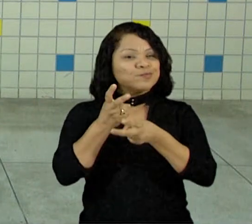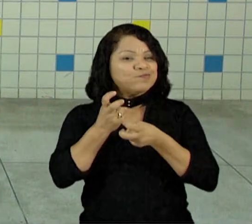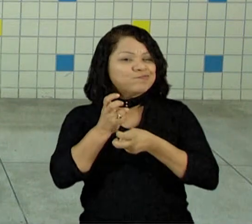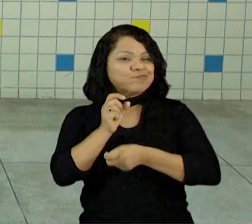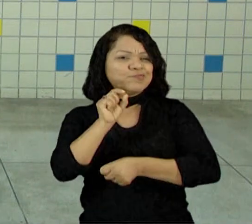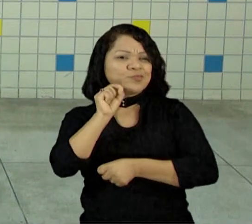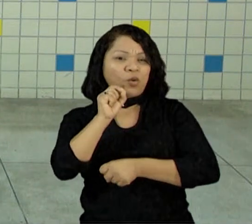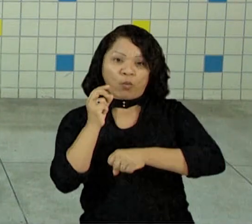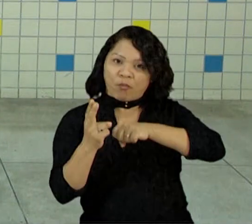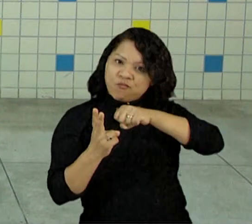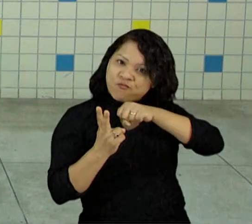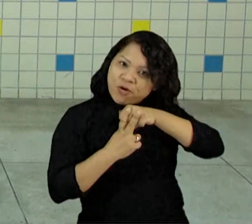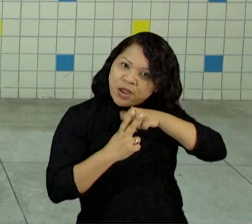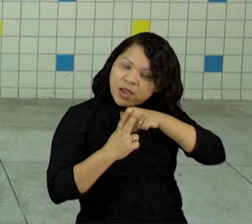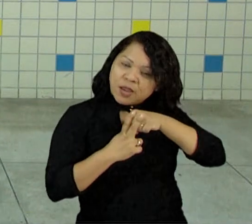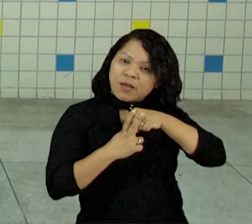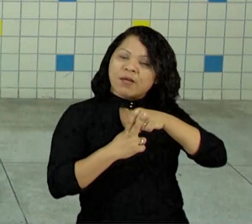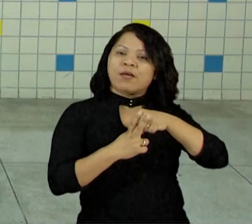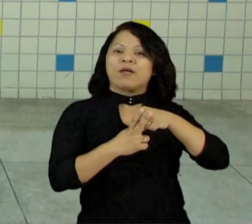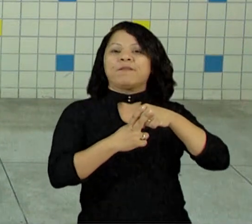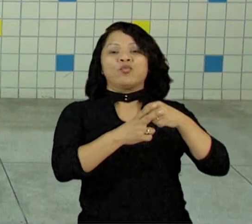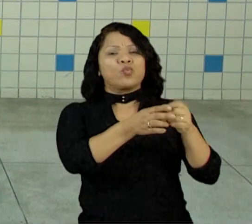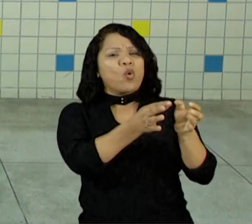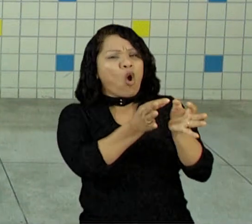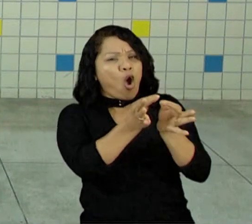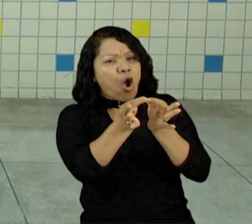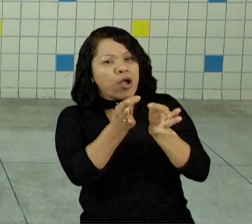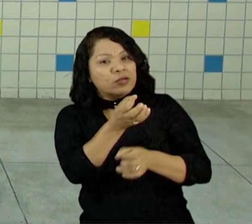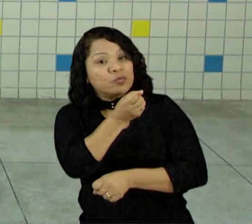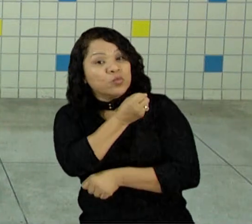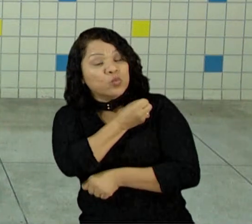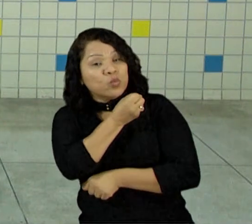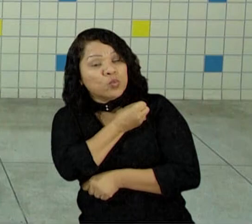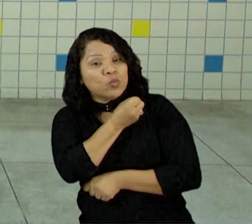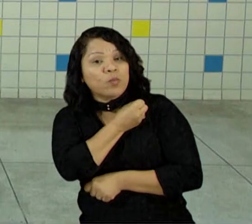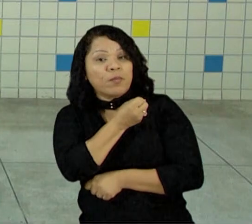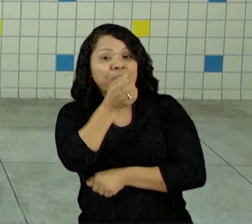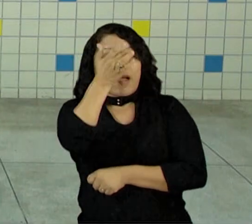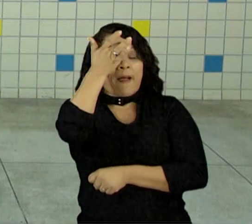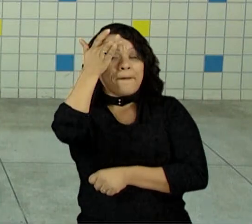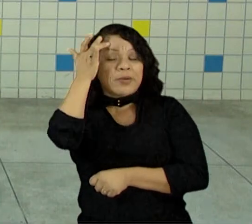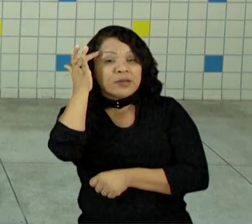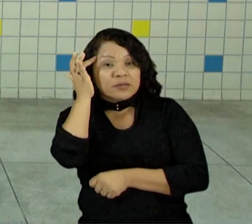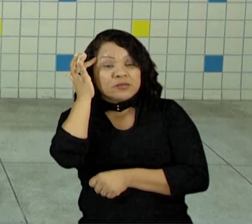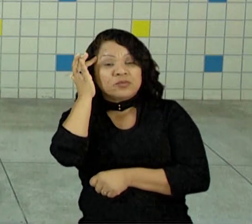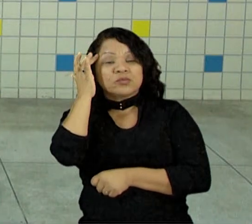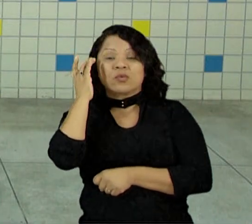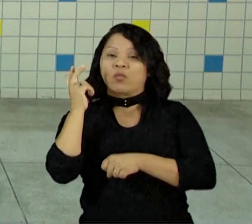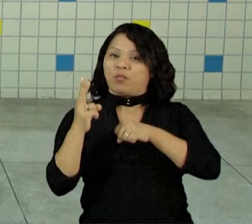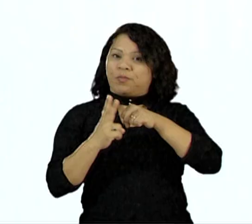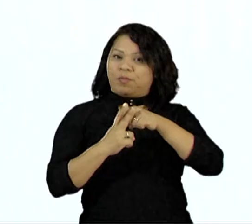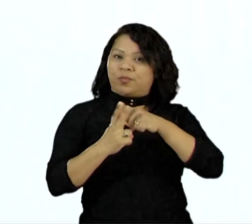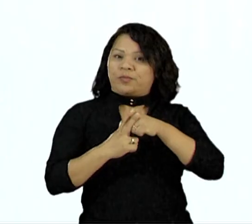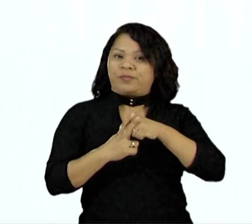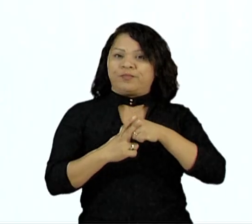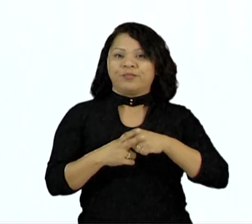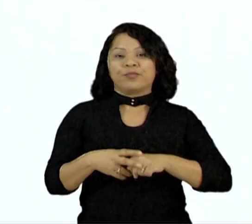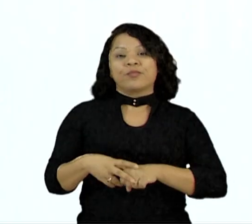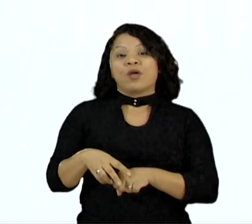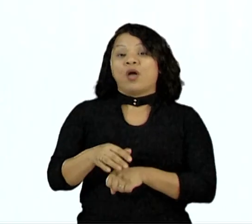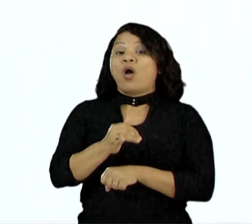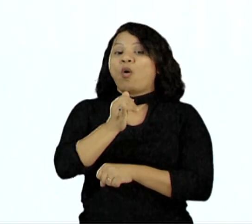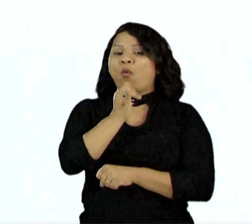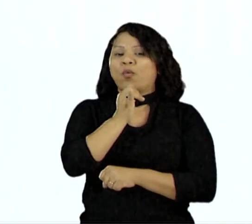verbo e organizar o número, a pessoa, a esse verbo. Olha os